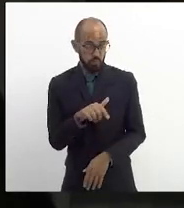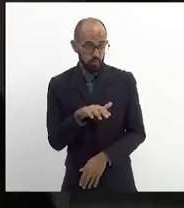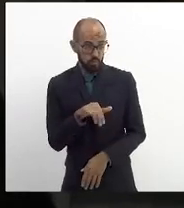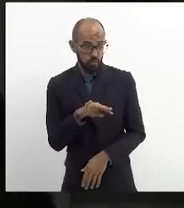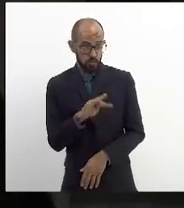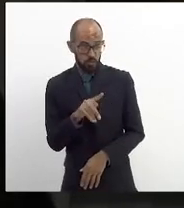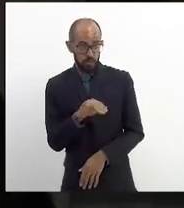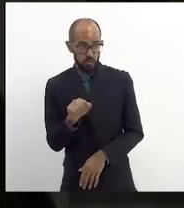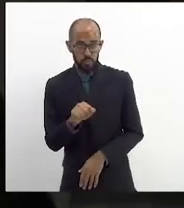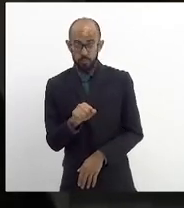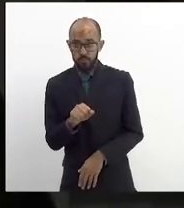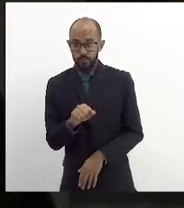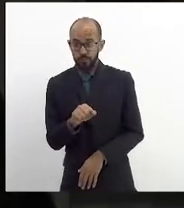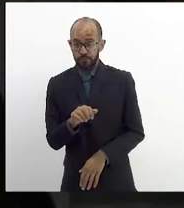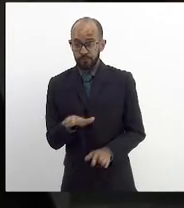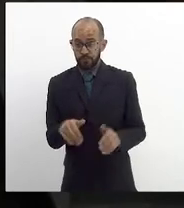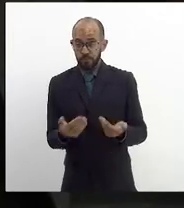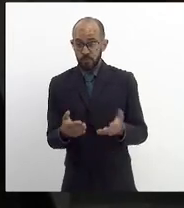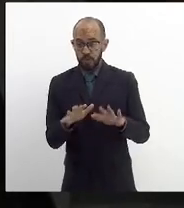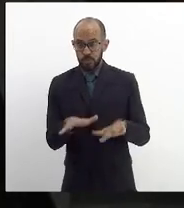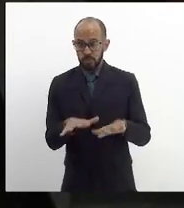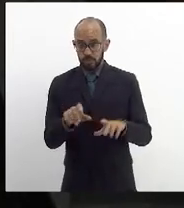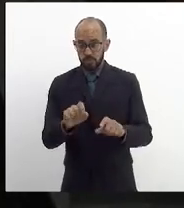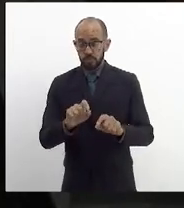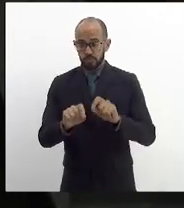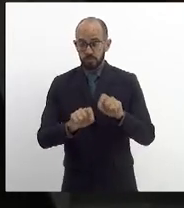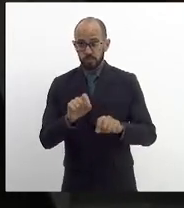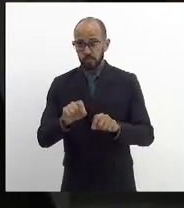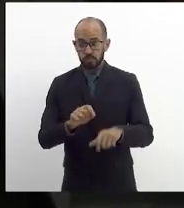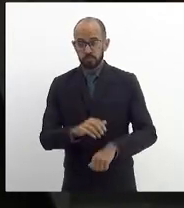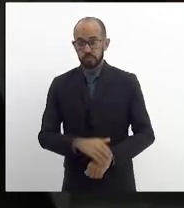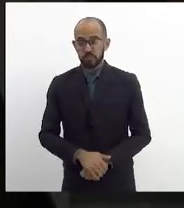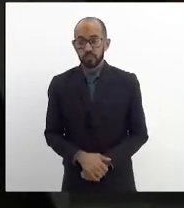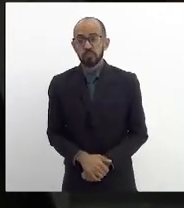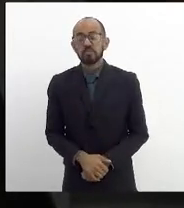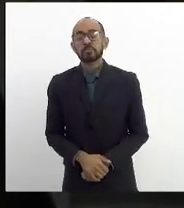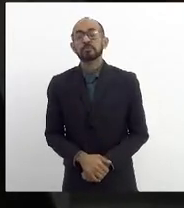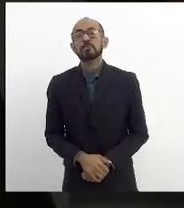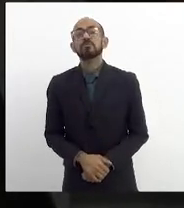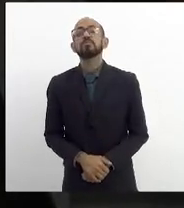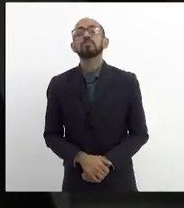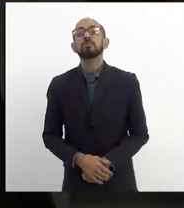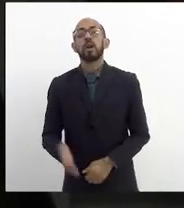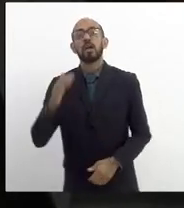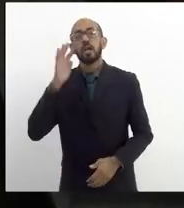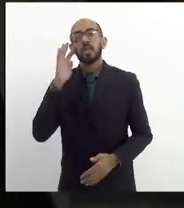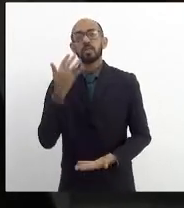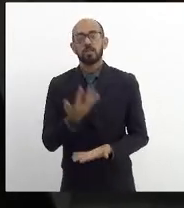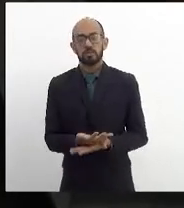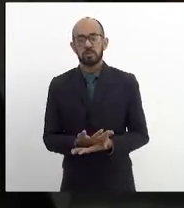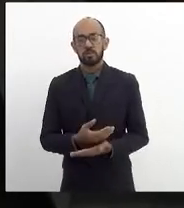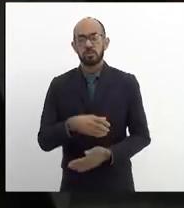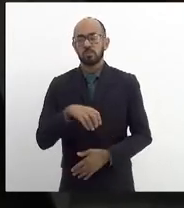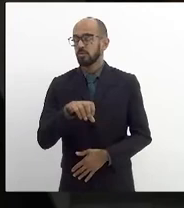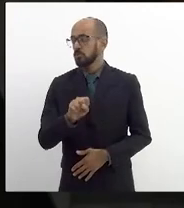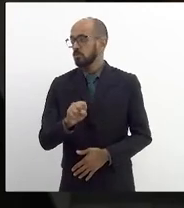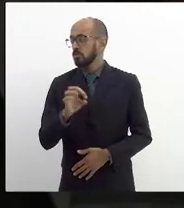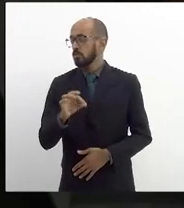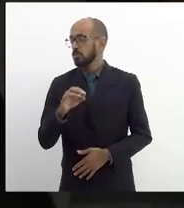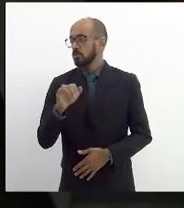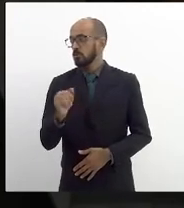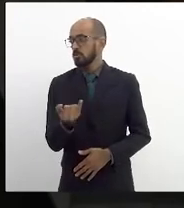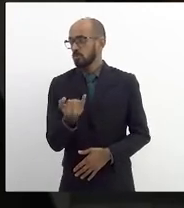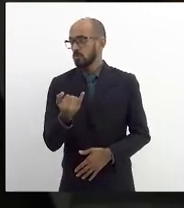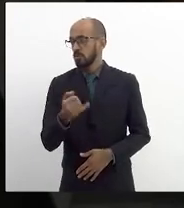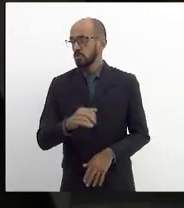Então nesse sentido nesse sentido a decisão do STJD ontem